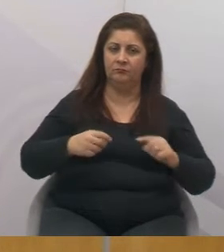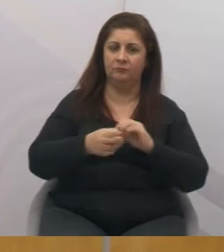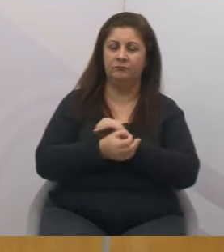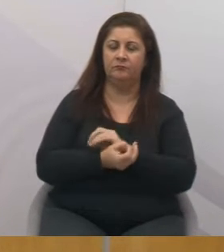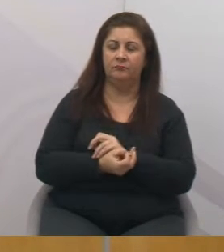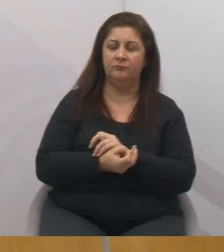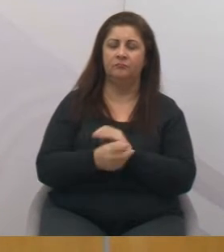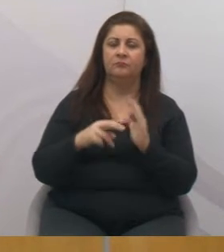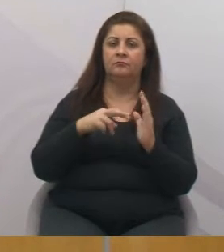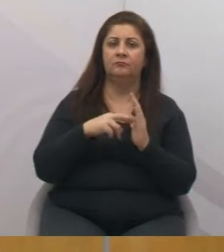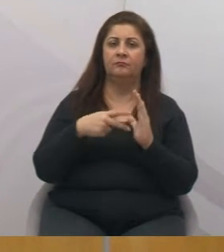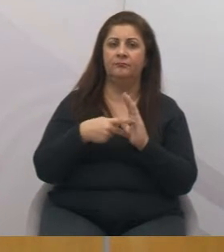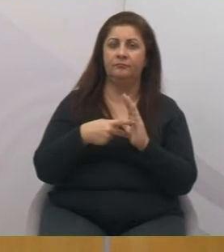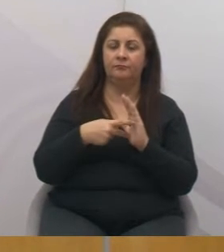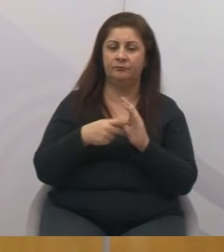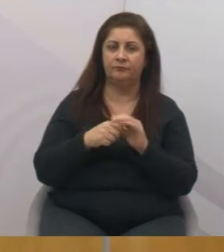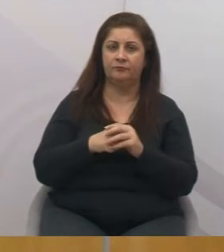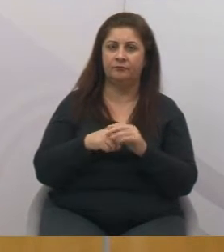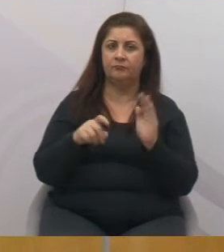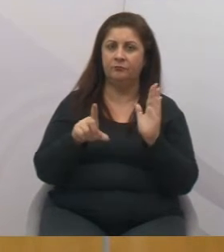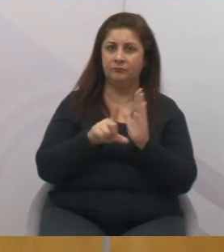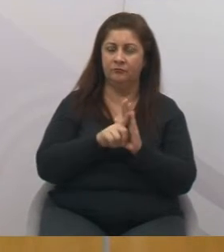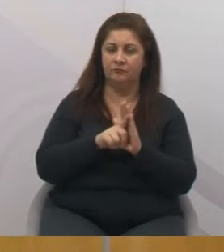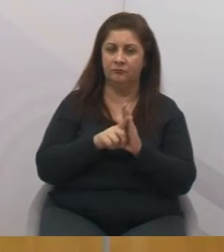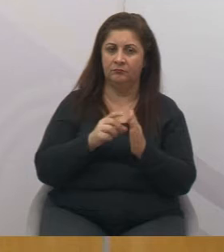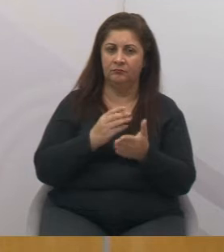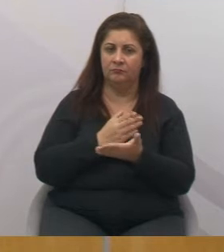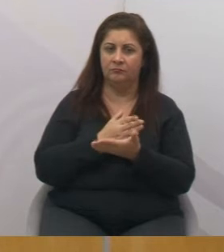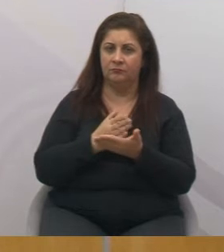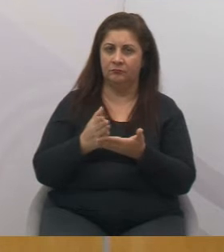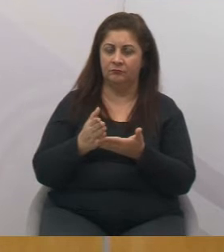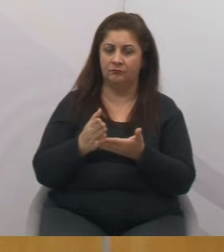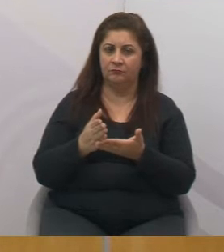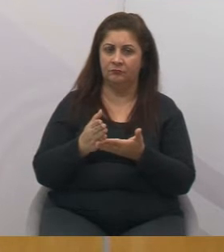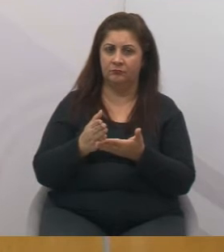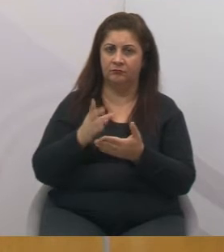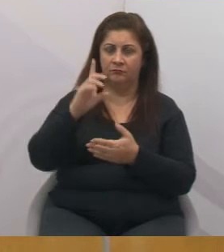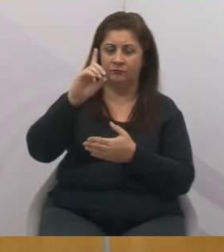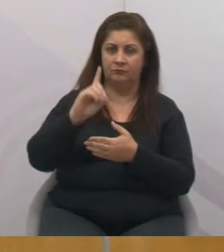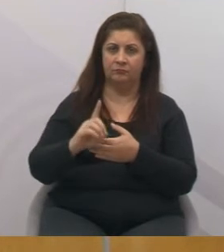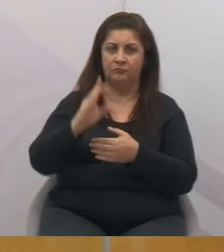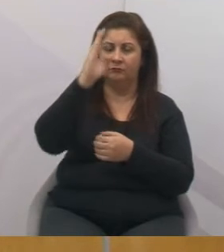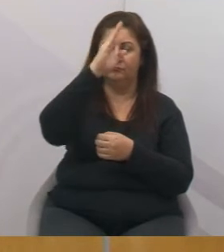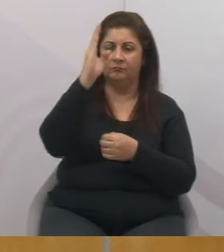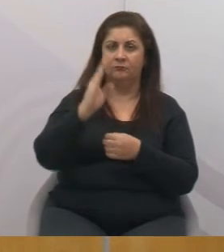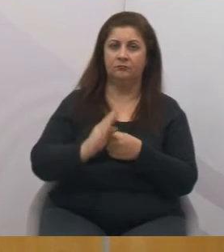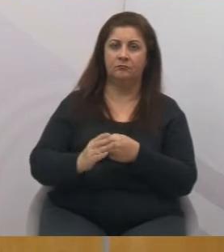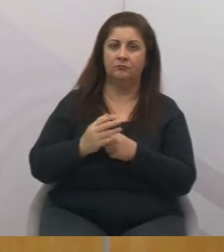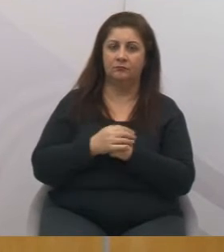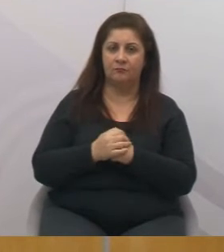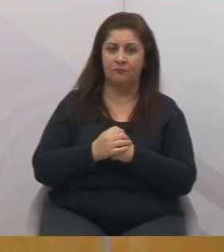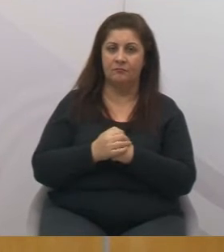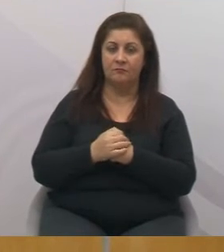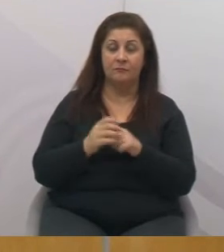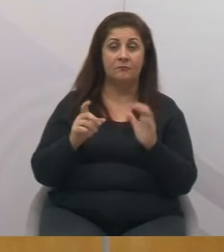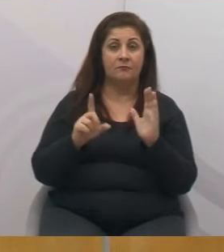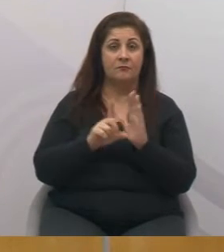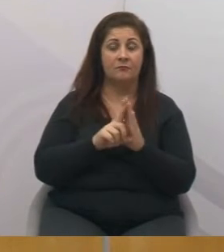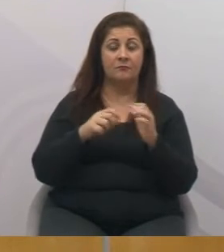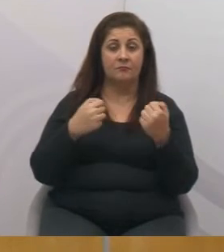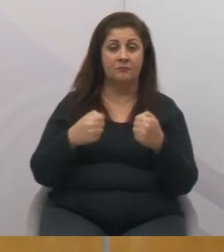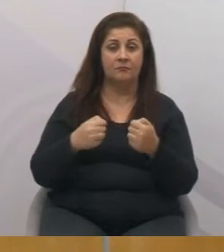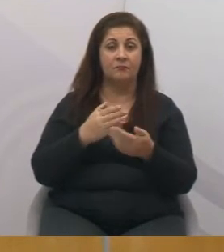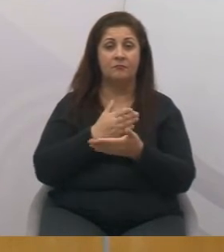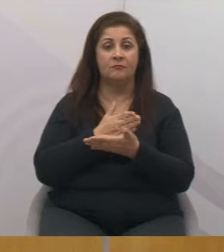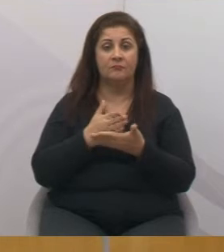quer dizer que, segundo a Lei de Introdução ao Direito Brasileiro, mesmo sem esse artigo, a lei ela teria que passar a valer